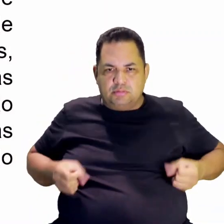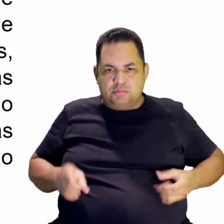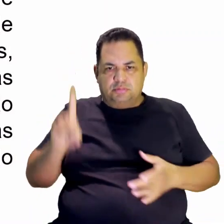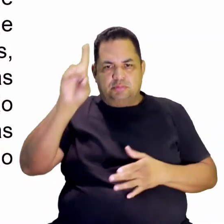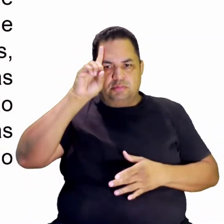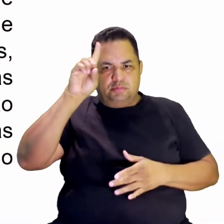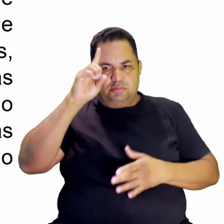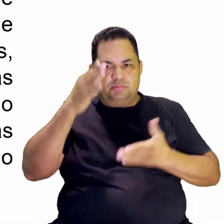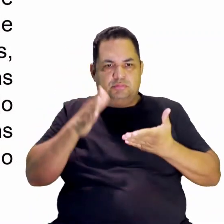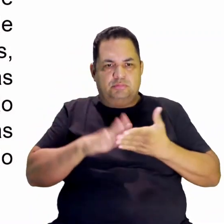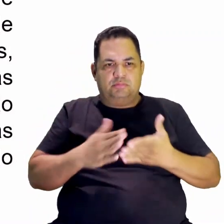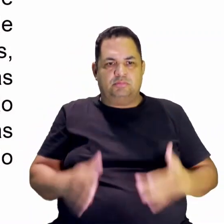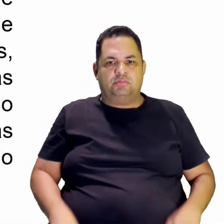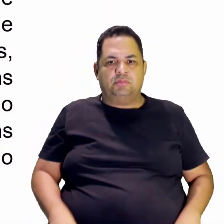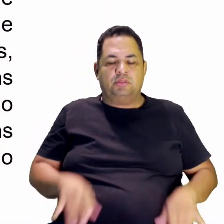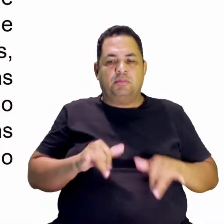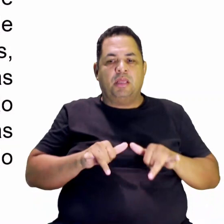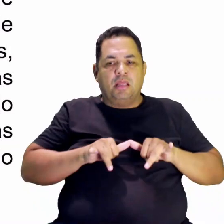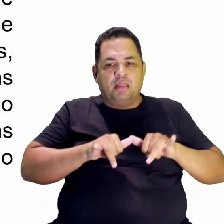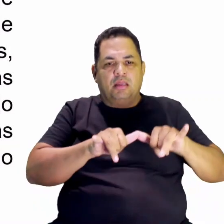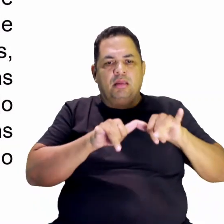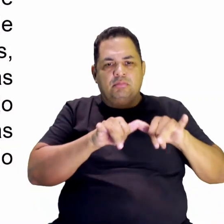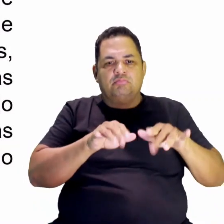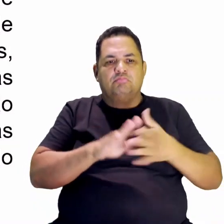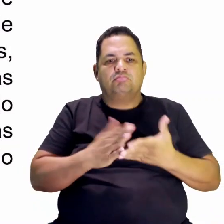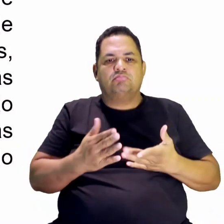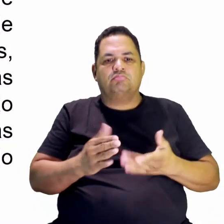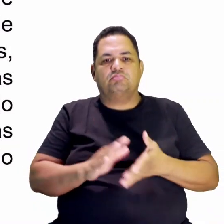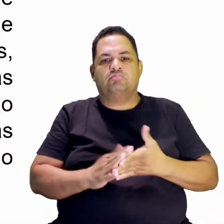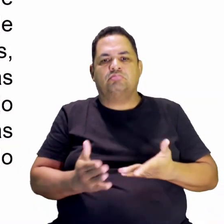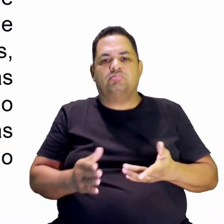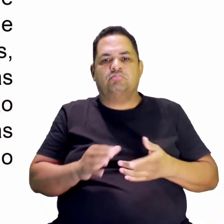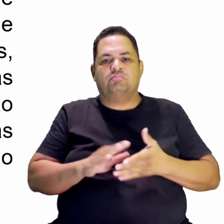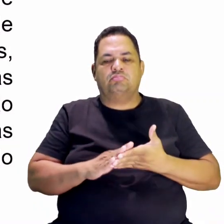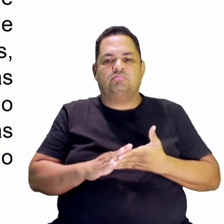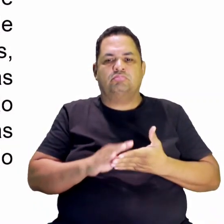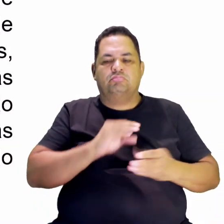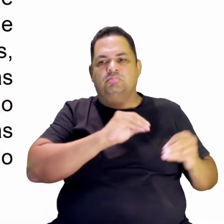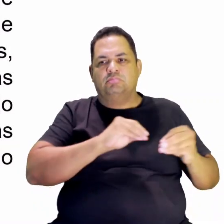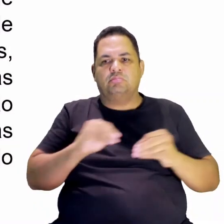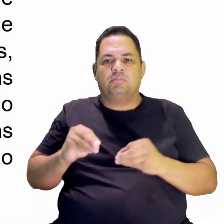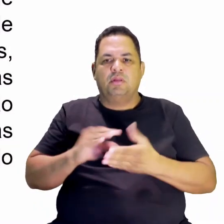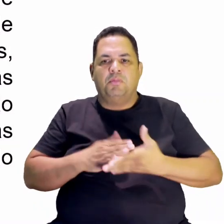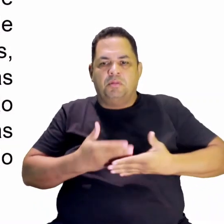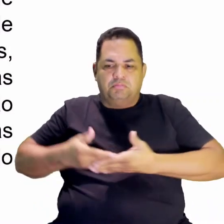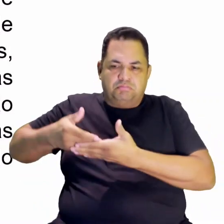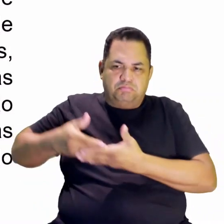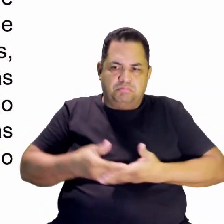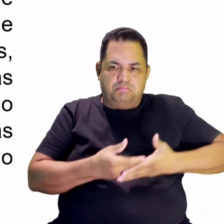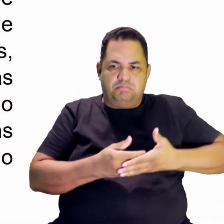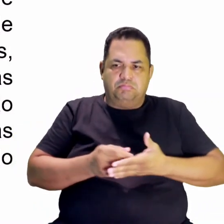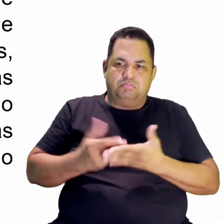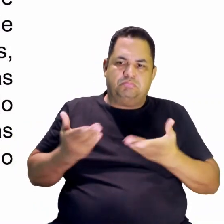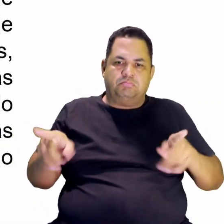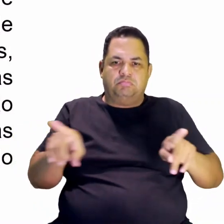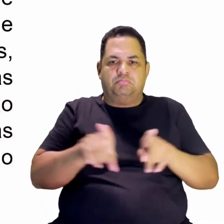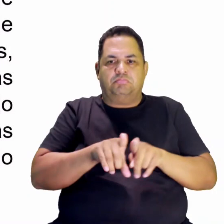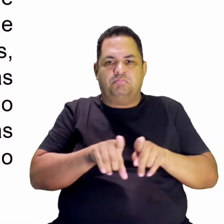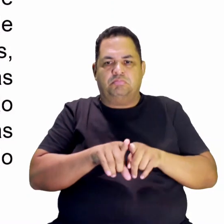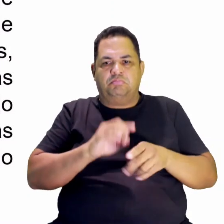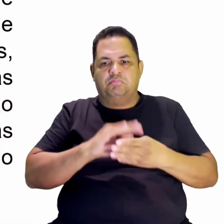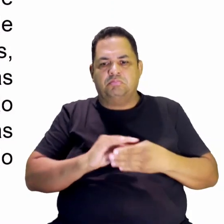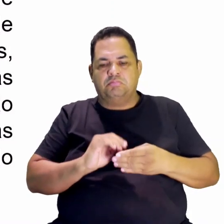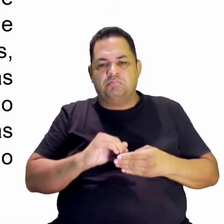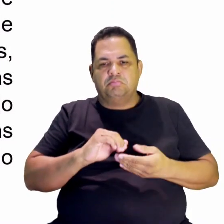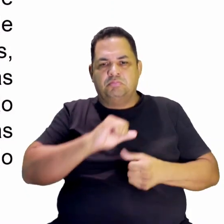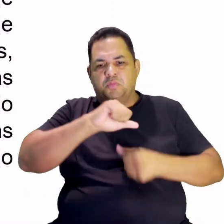tráfego de carrinhos de supermercado, de bebê, né? Transporte de bebê também, quando vai fazer compra, sair da calçada